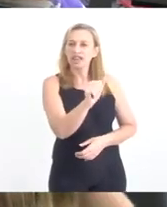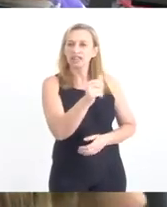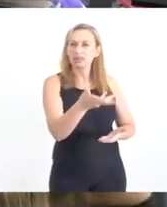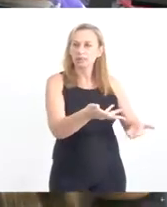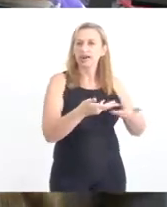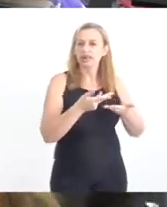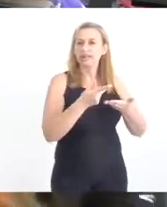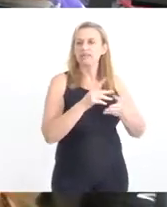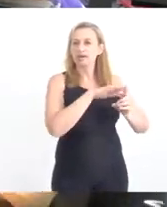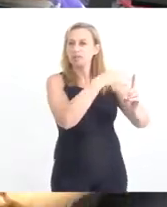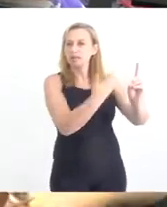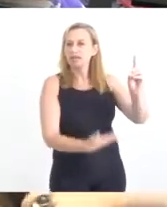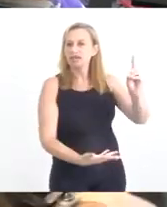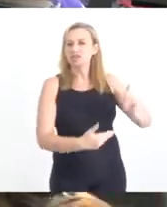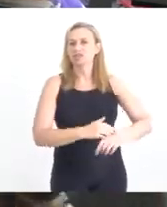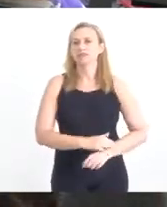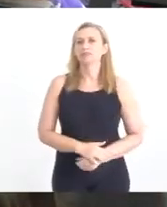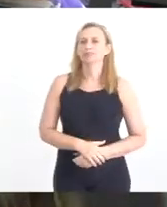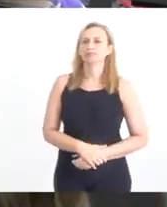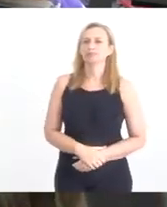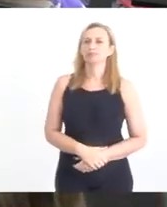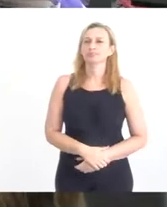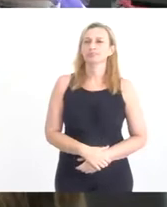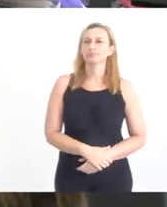para receber essa homenagem a